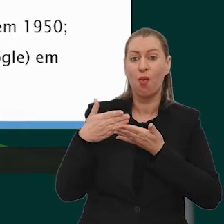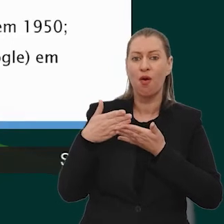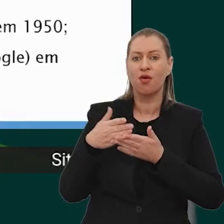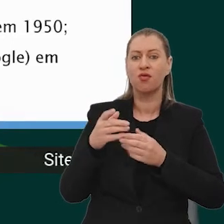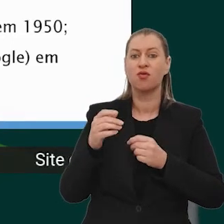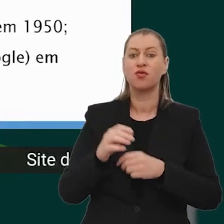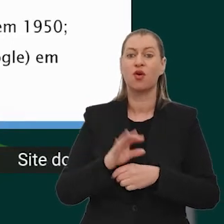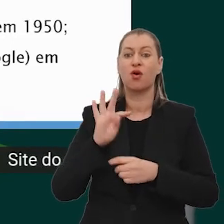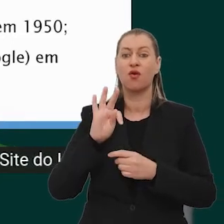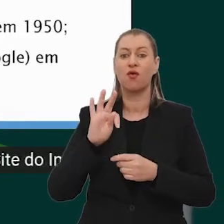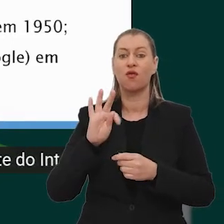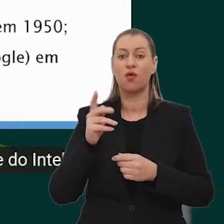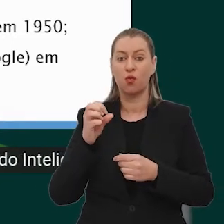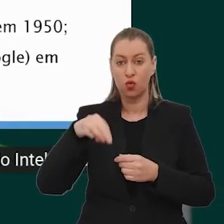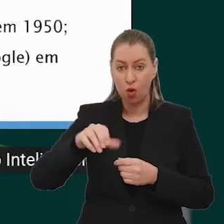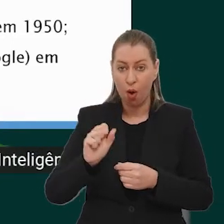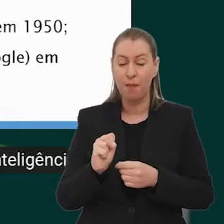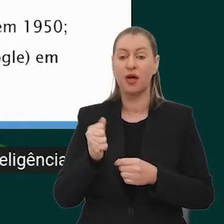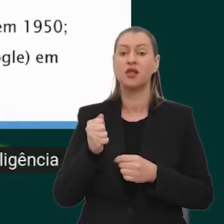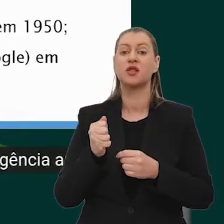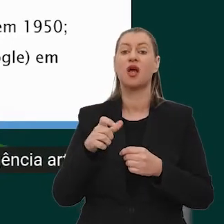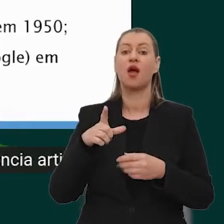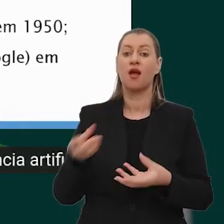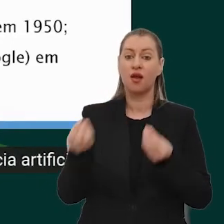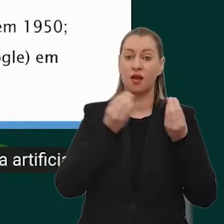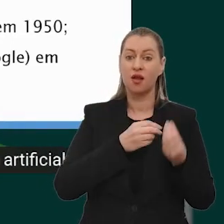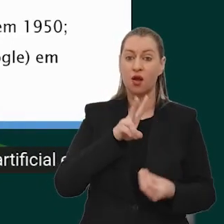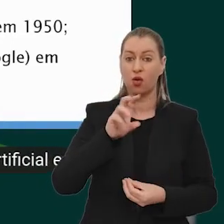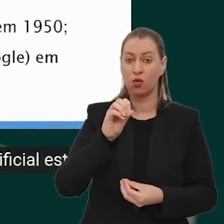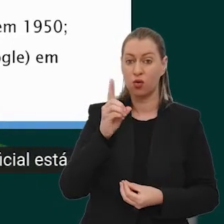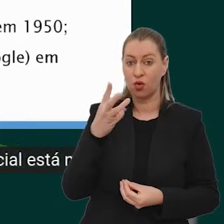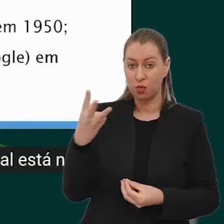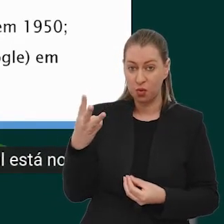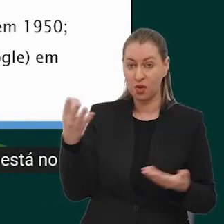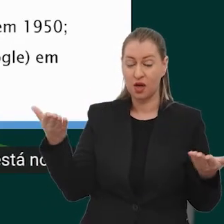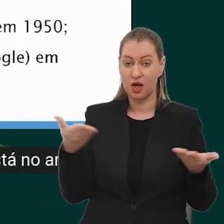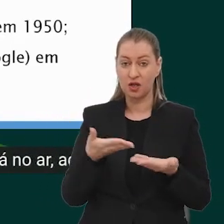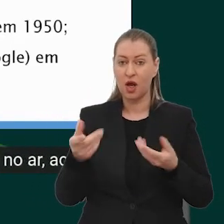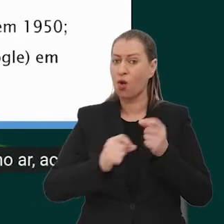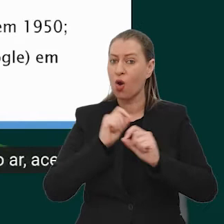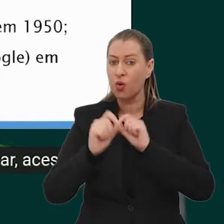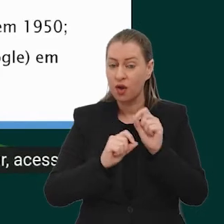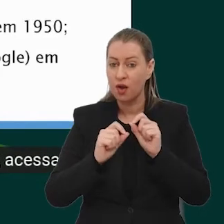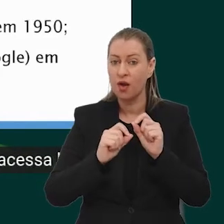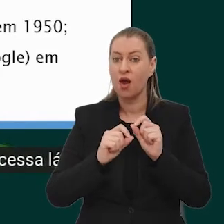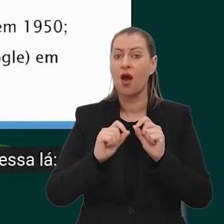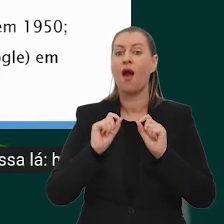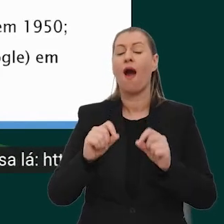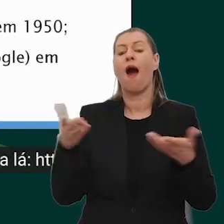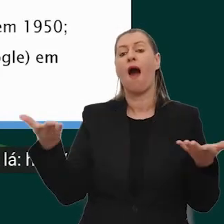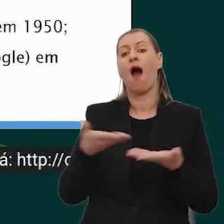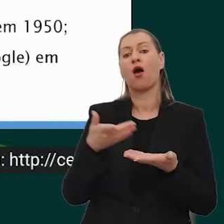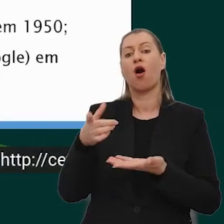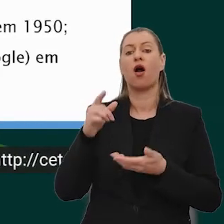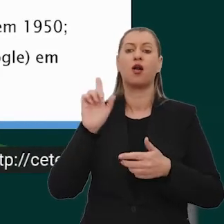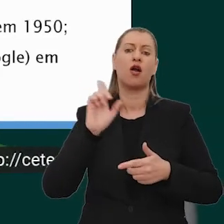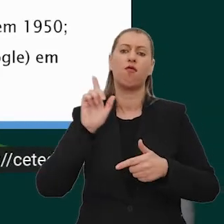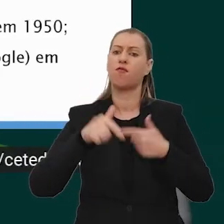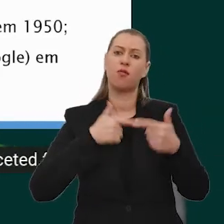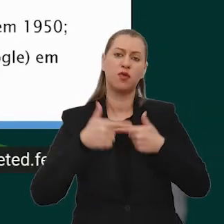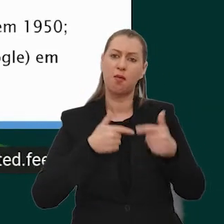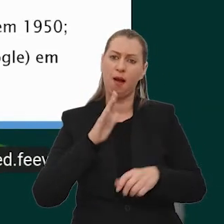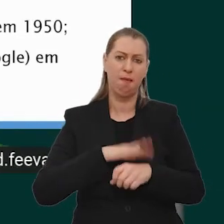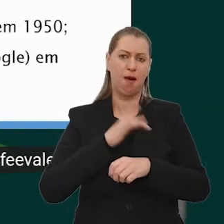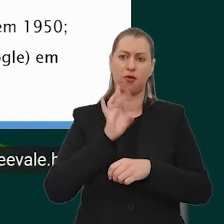com Thomas Mikolov, que trouxe em 2013 Word Embeddings, que daí, ok, agora a gente não vai trabalhar mais só